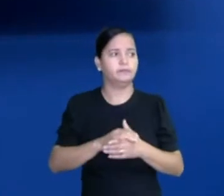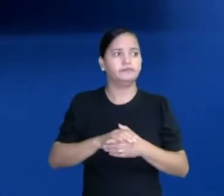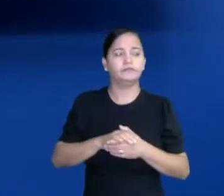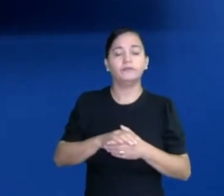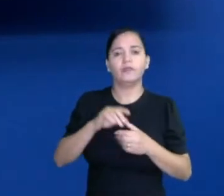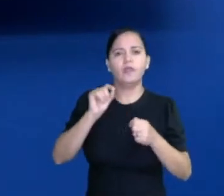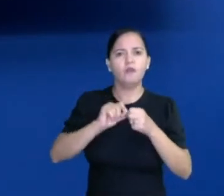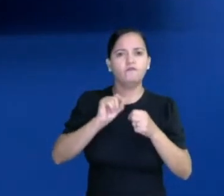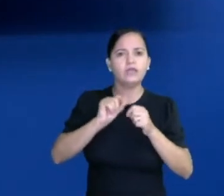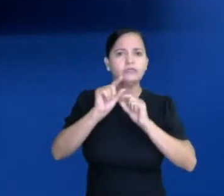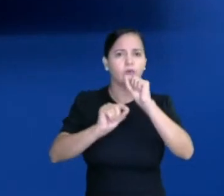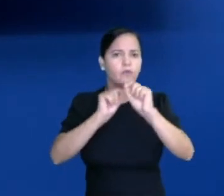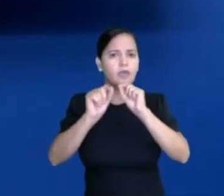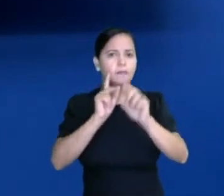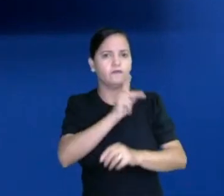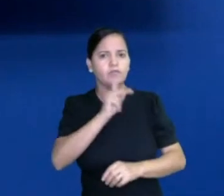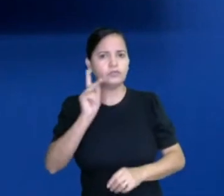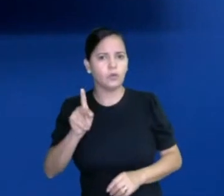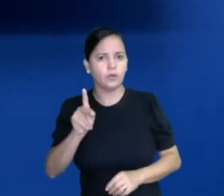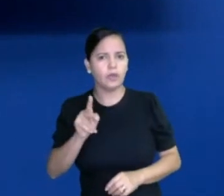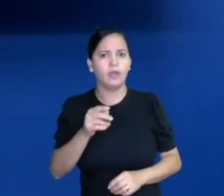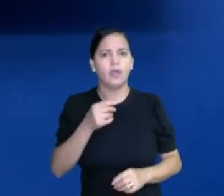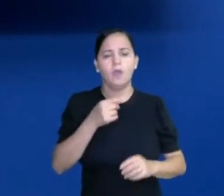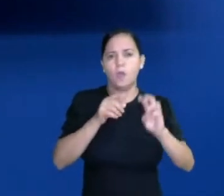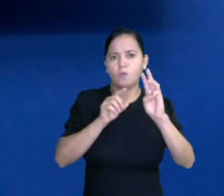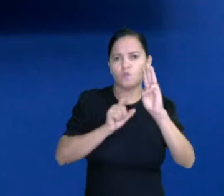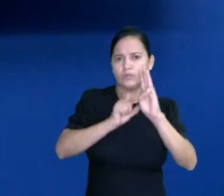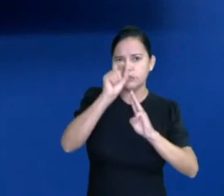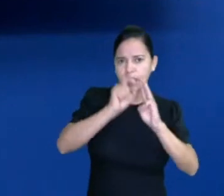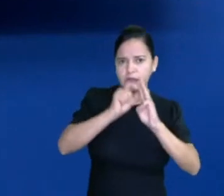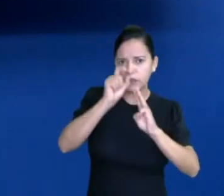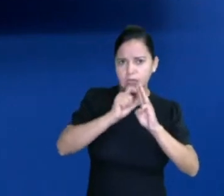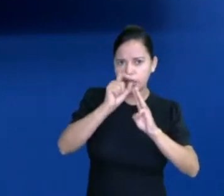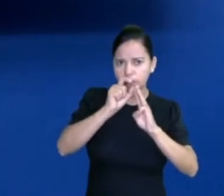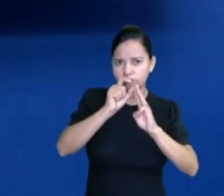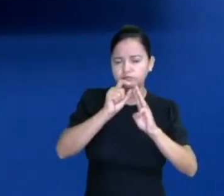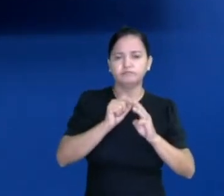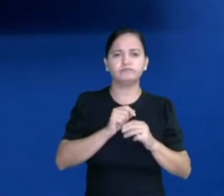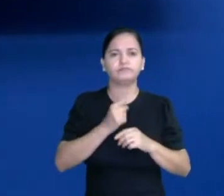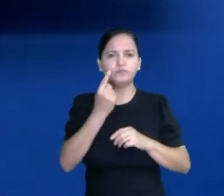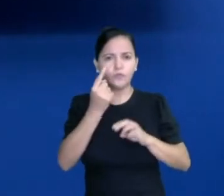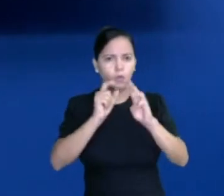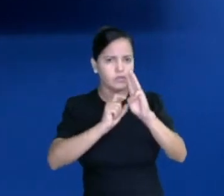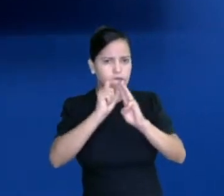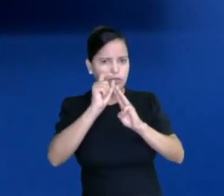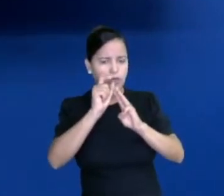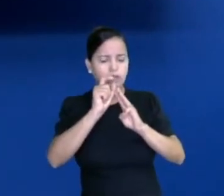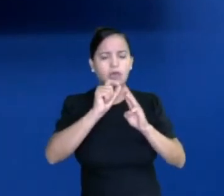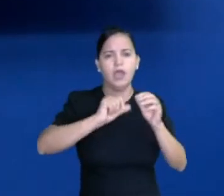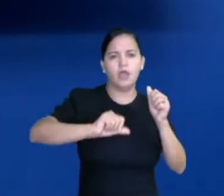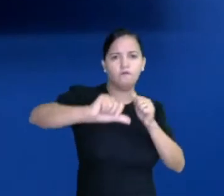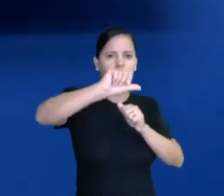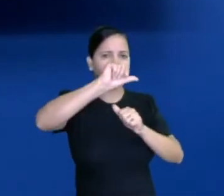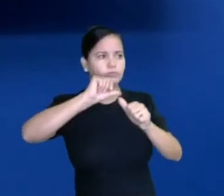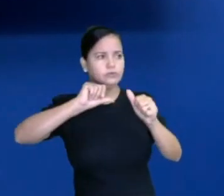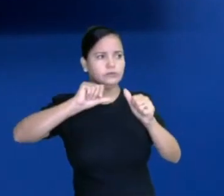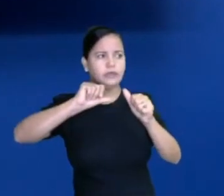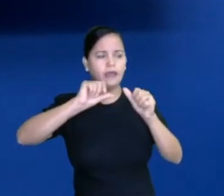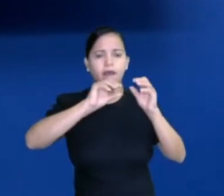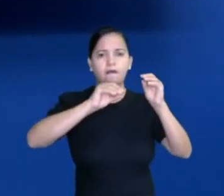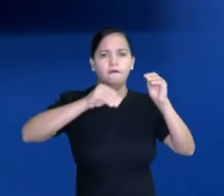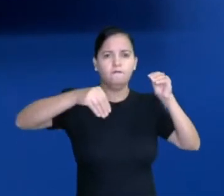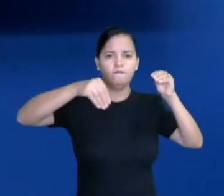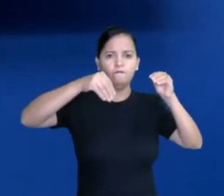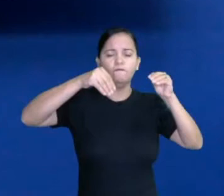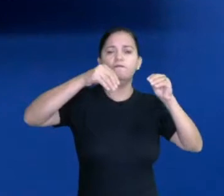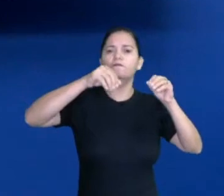aqui então, professora? Eu vou pegar uma centena, não são 10 dezenas? Volta para cá. Volta esse umzinho